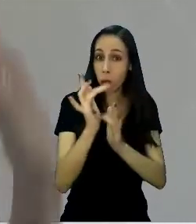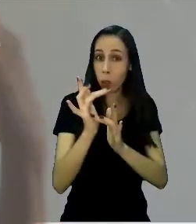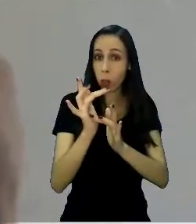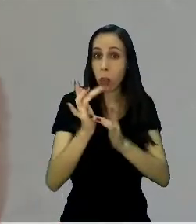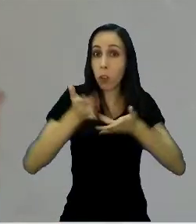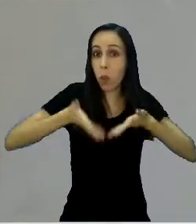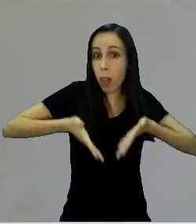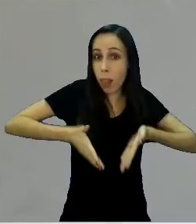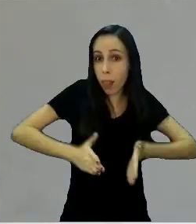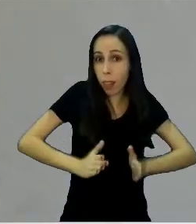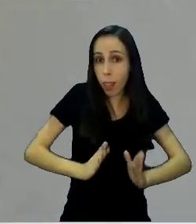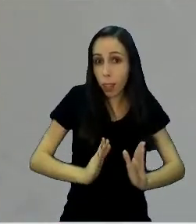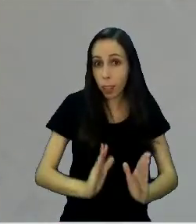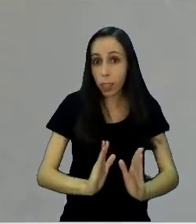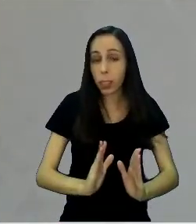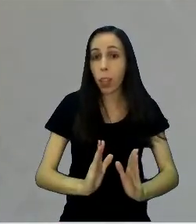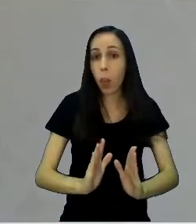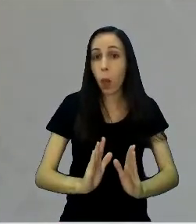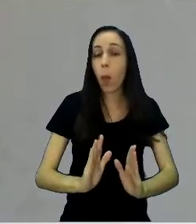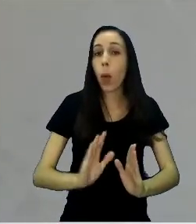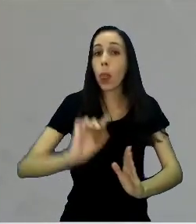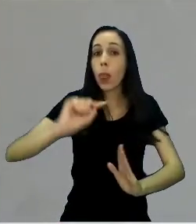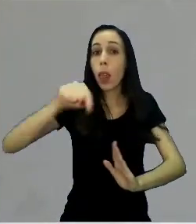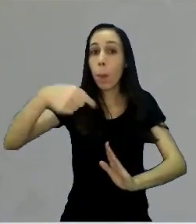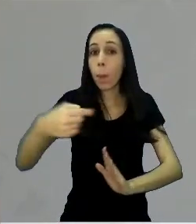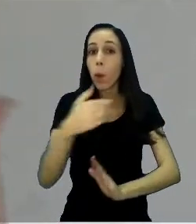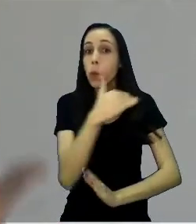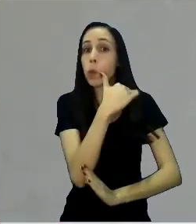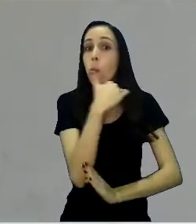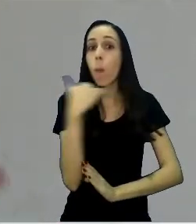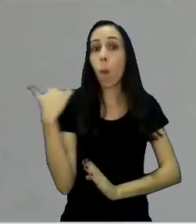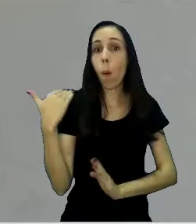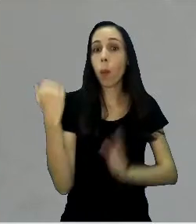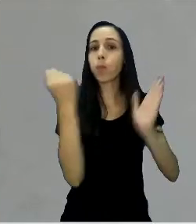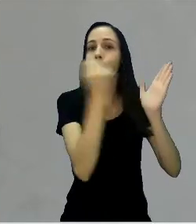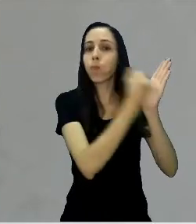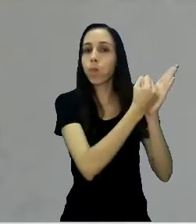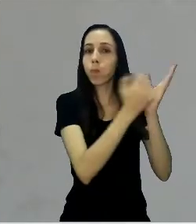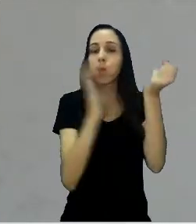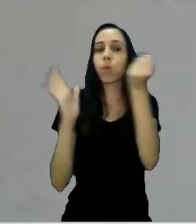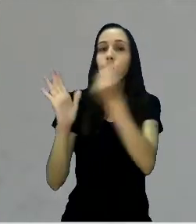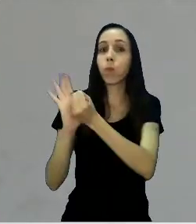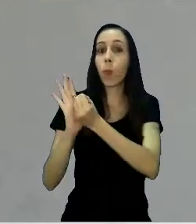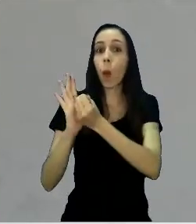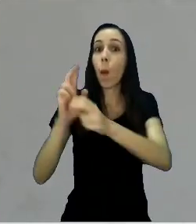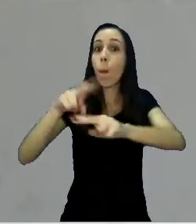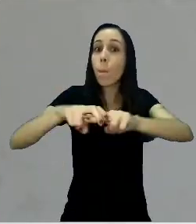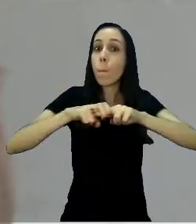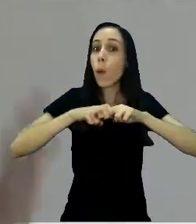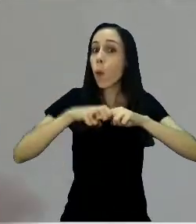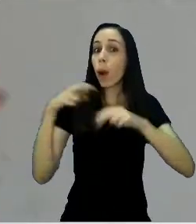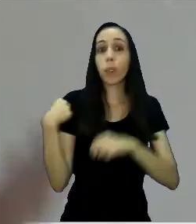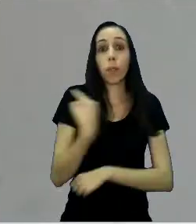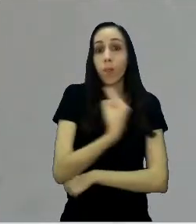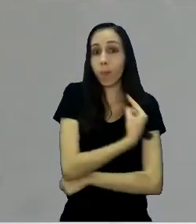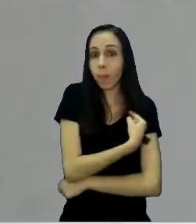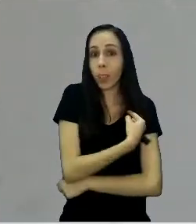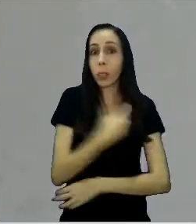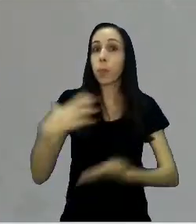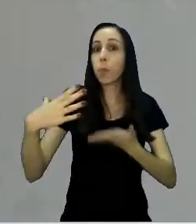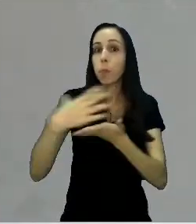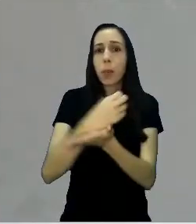Cristo se encarnou, Jesus Cristo morreu na cruz por nós, para o perdão dos